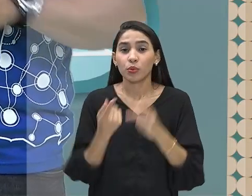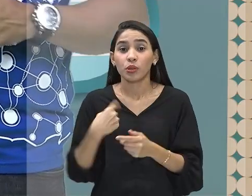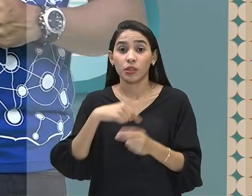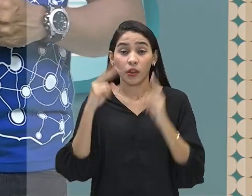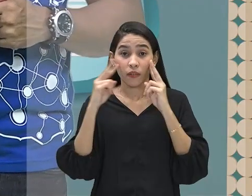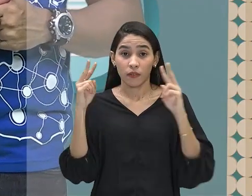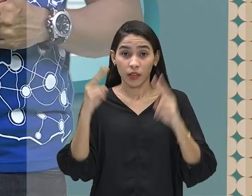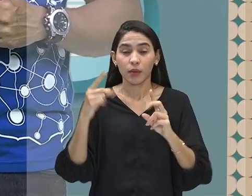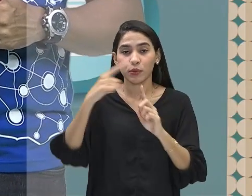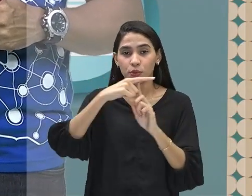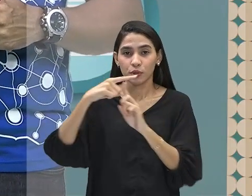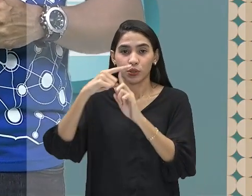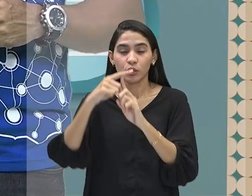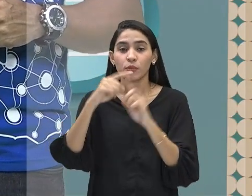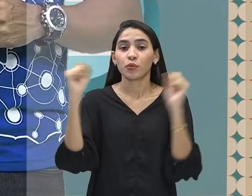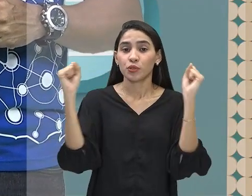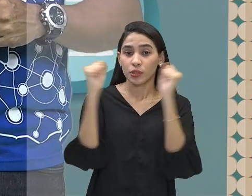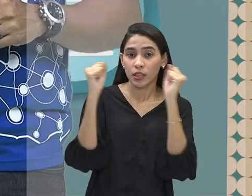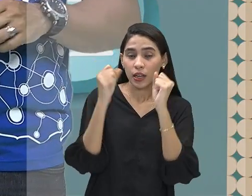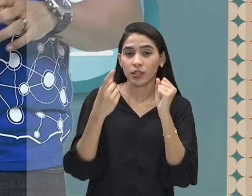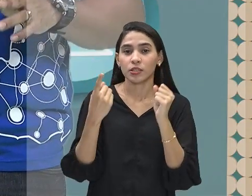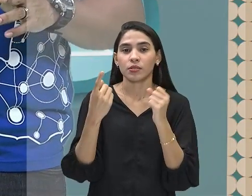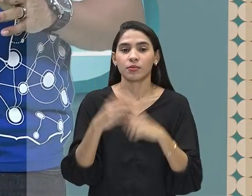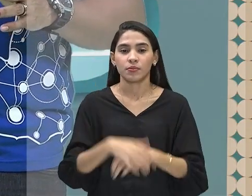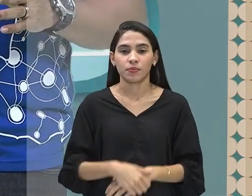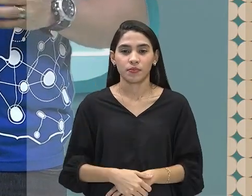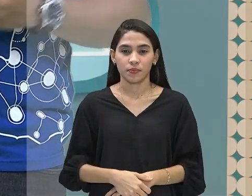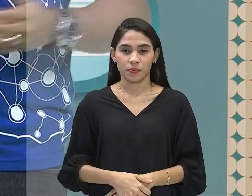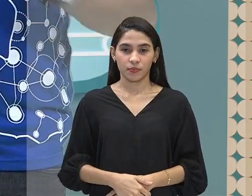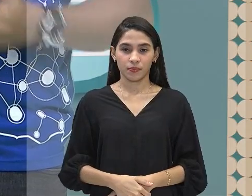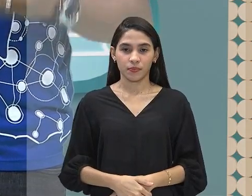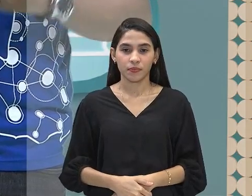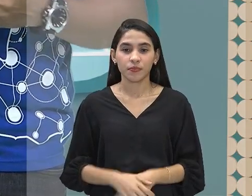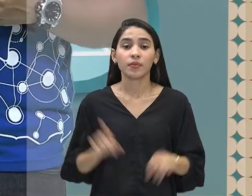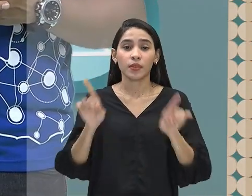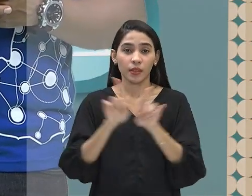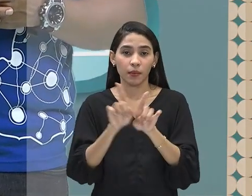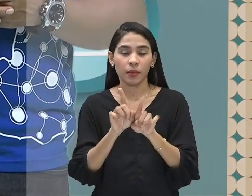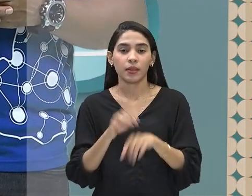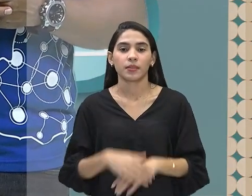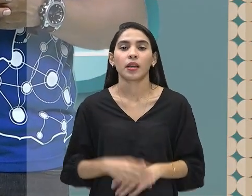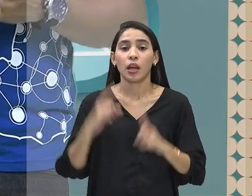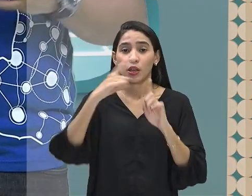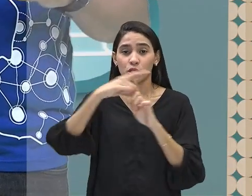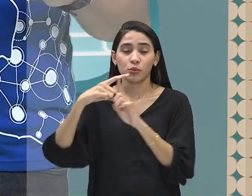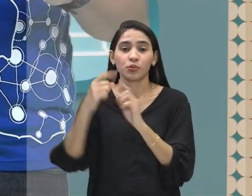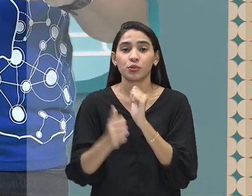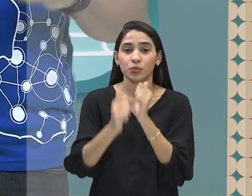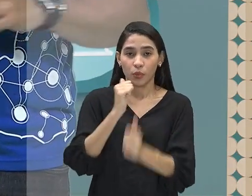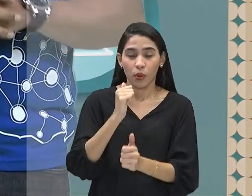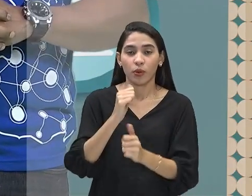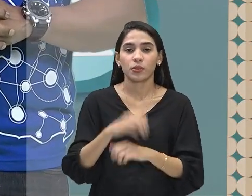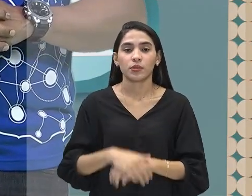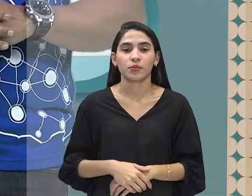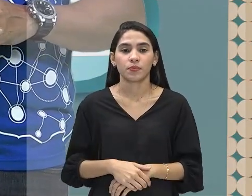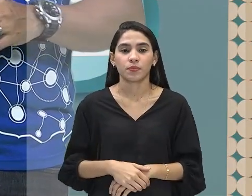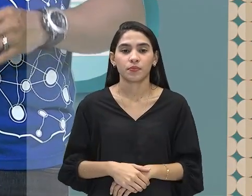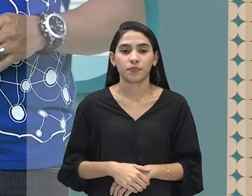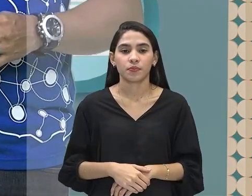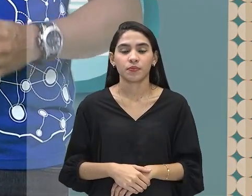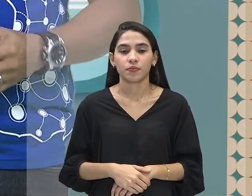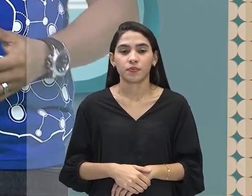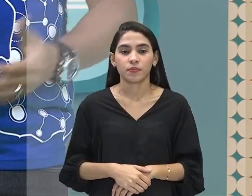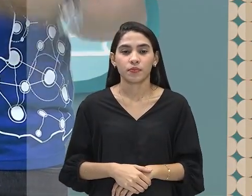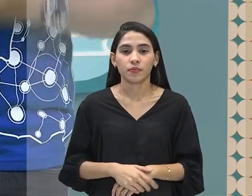nas modalidades de ginástica que eu falei a vocês. E, igualmente, essas modalidades de ginástica, os Right-Land Games, eles